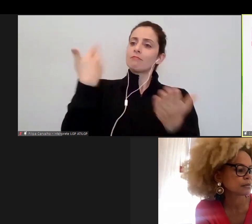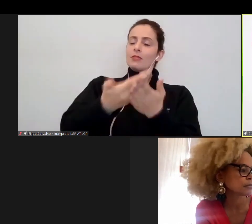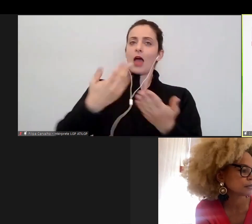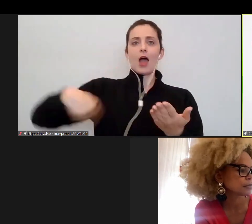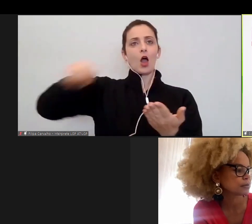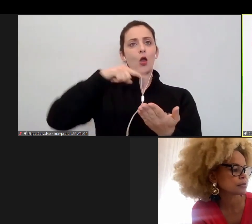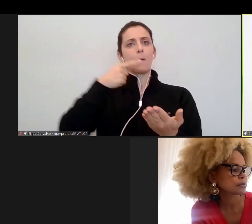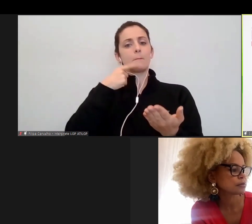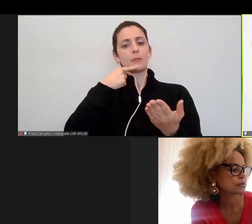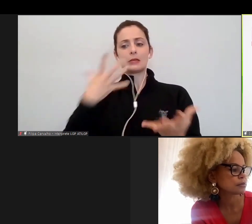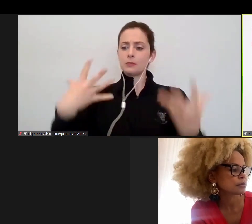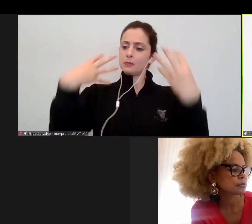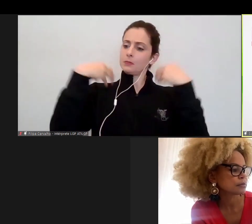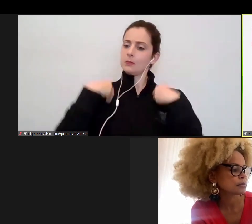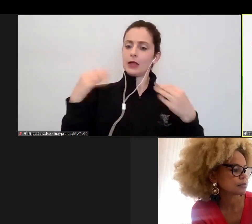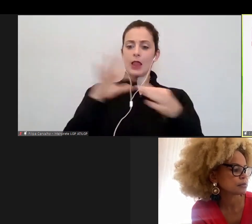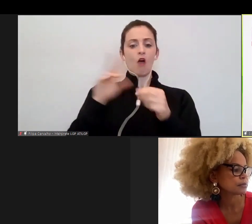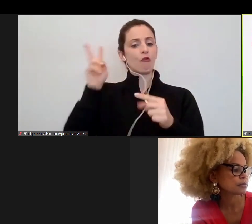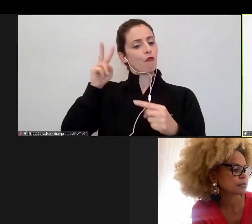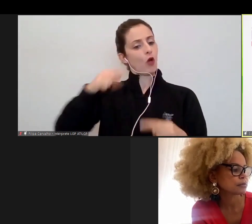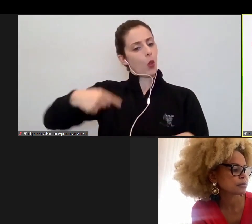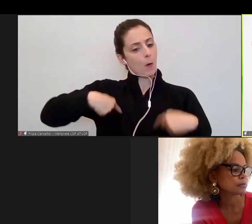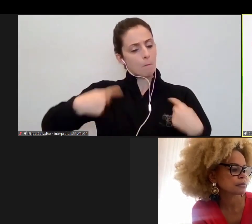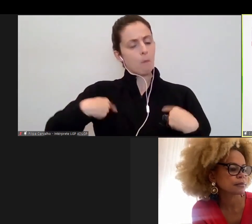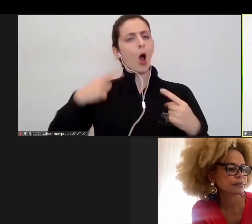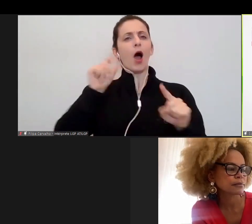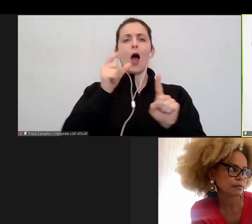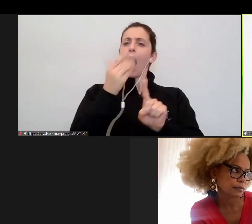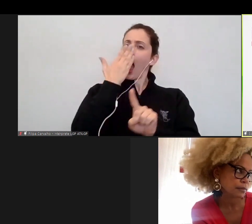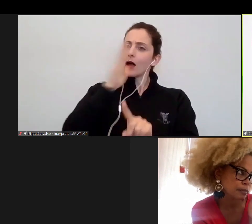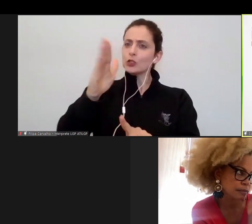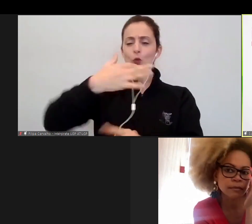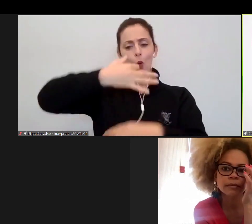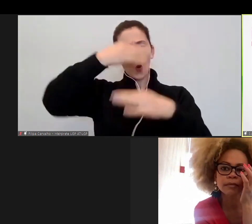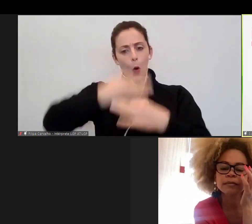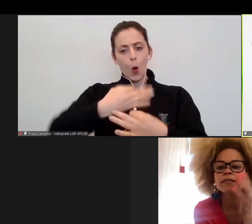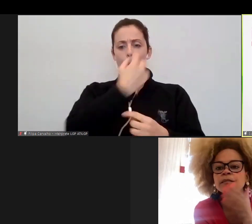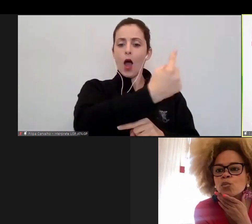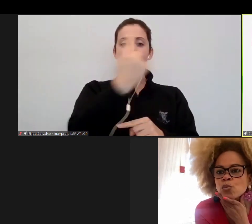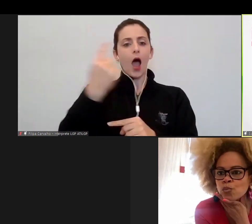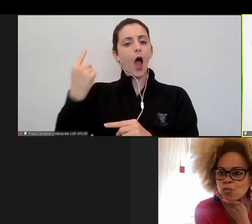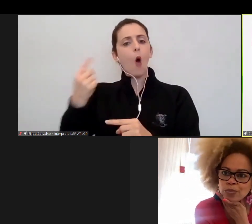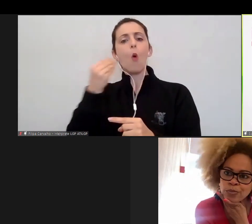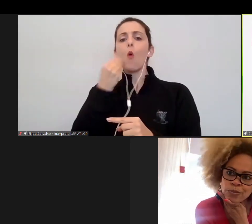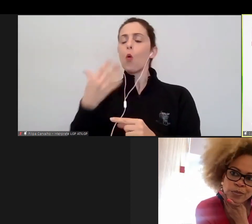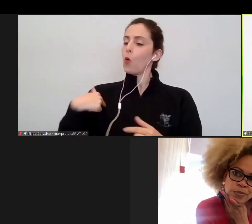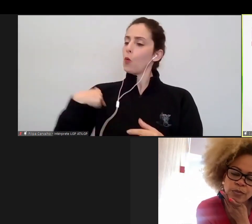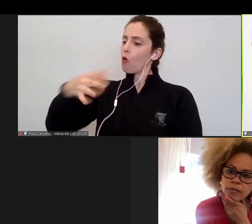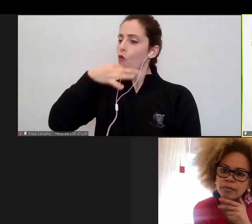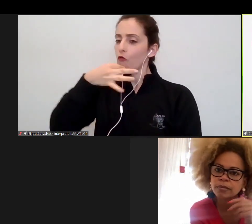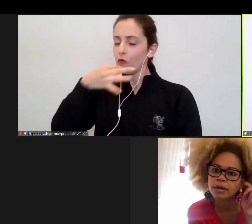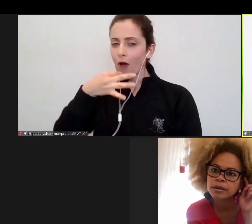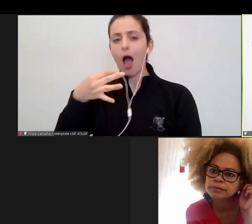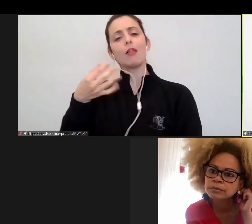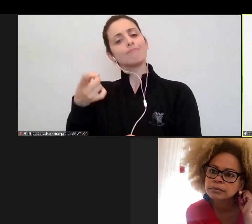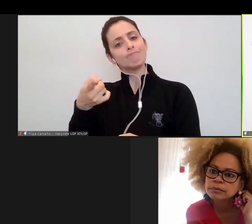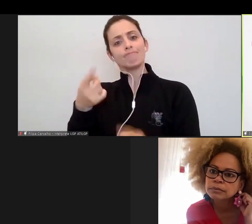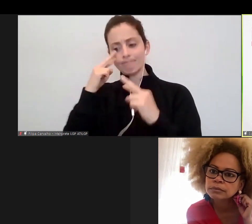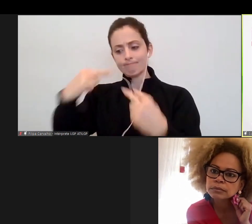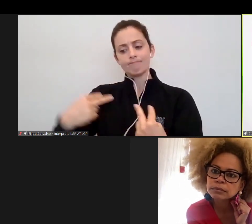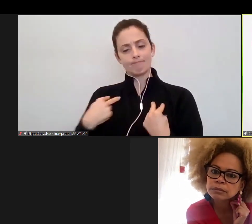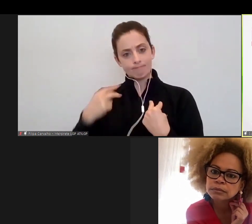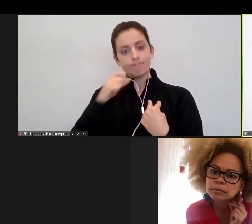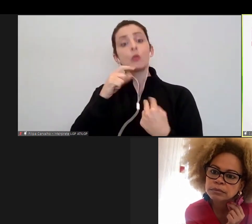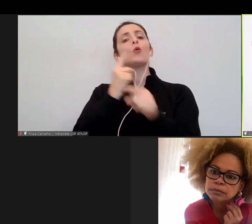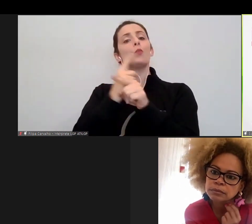também muitas vezes são as nossas ações ou aquilo que dizemos, porque somos fruto do contexto em